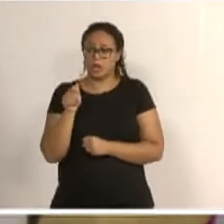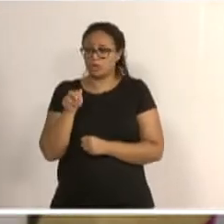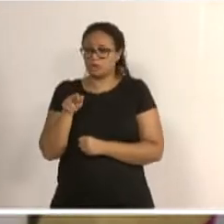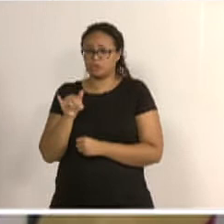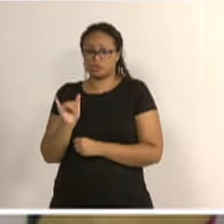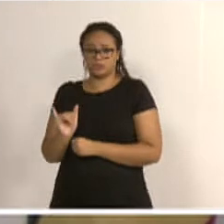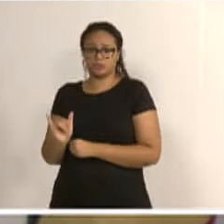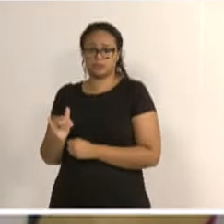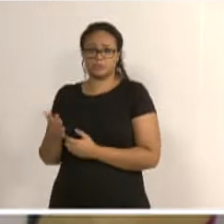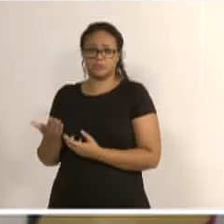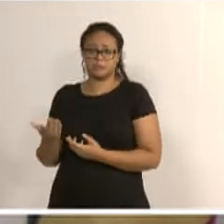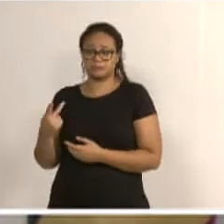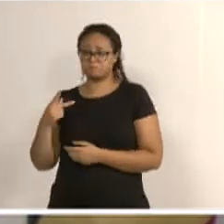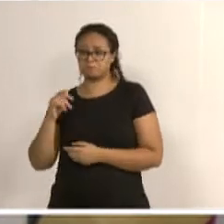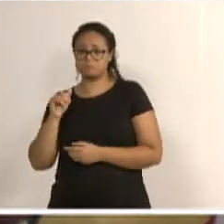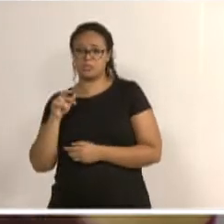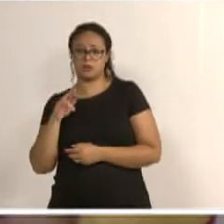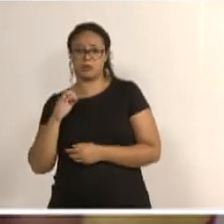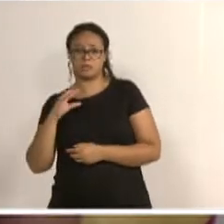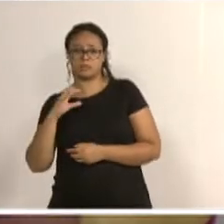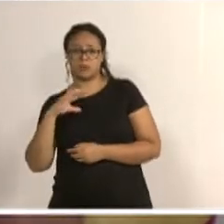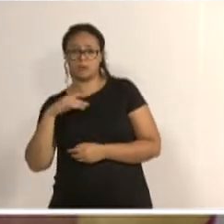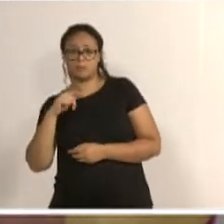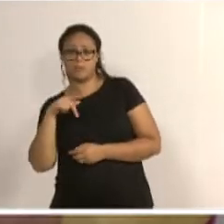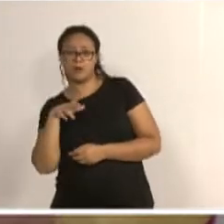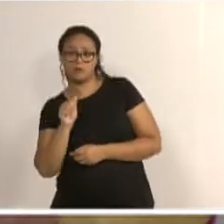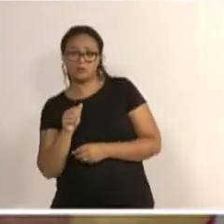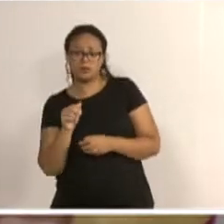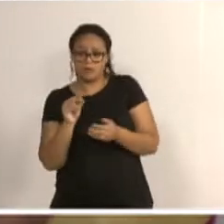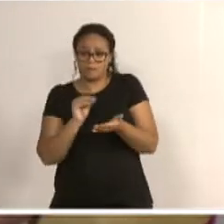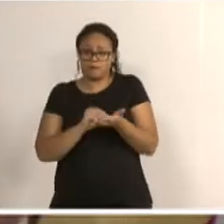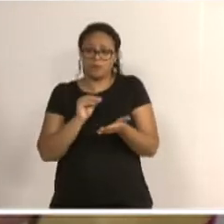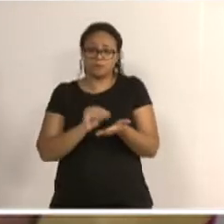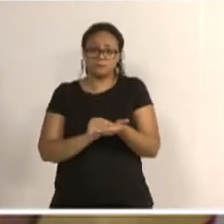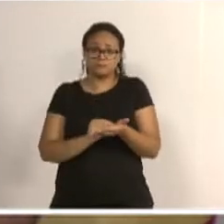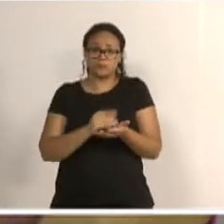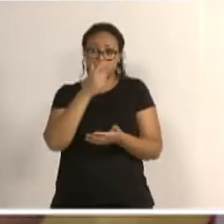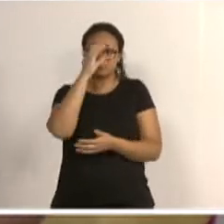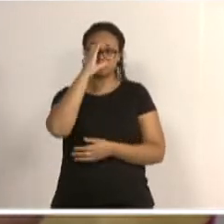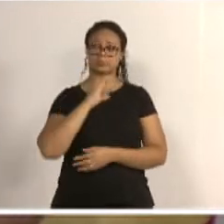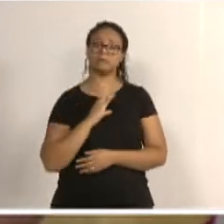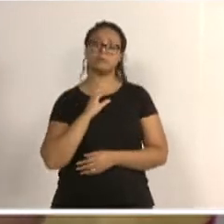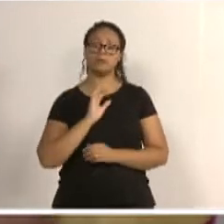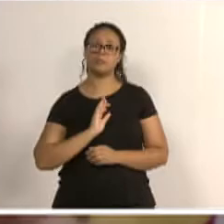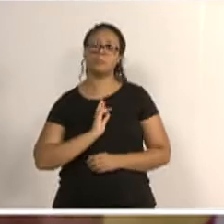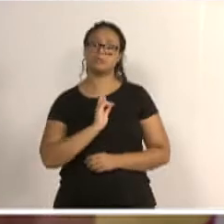que é usuária, não tem representação nessa comissão, certo?